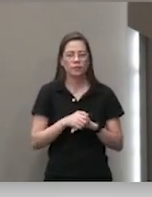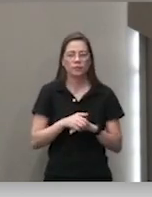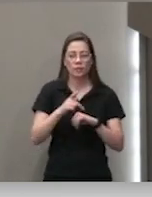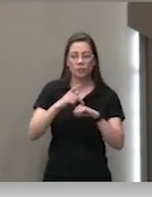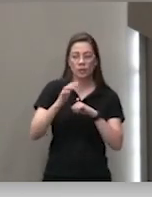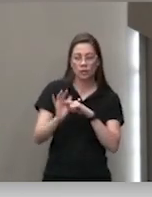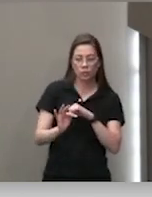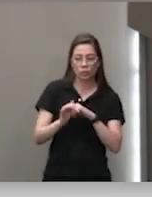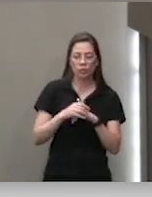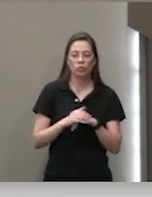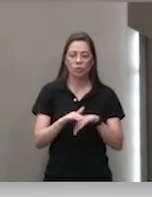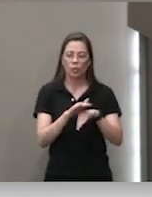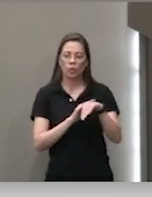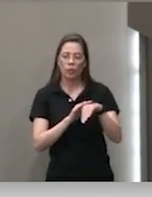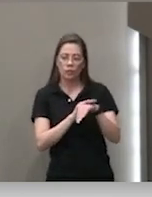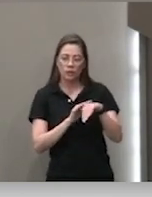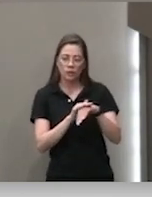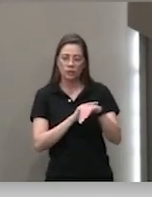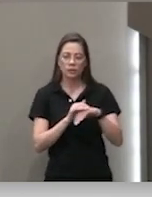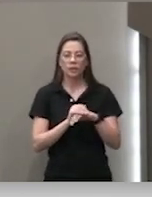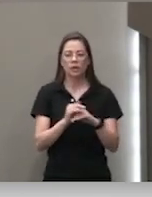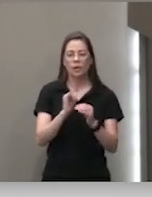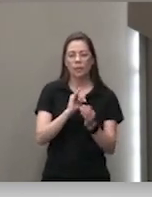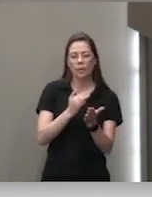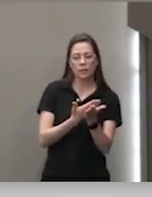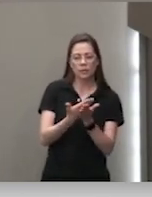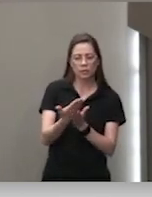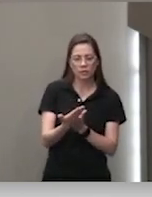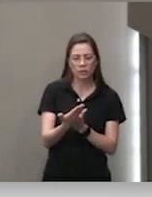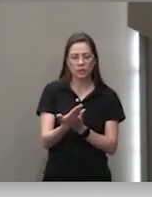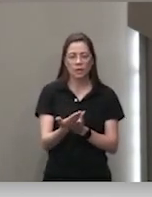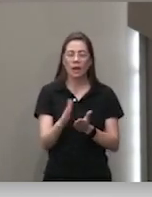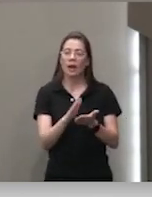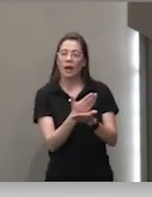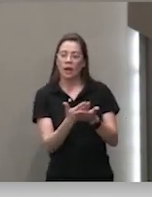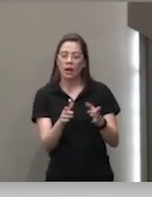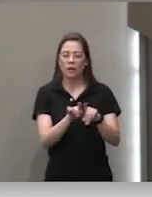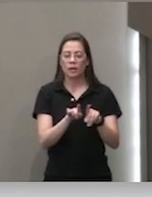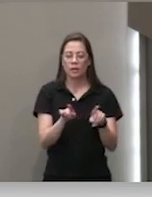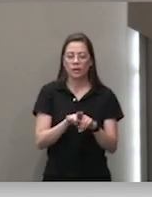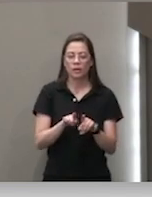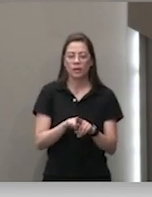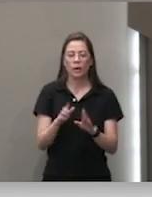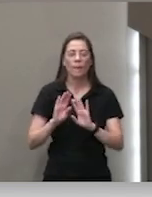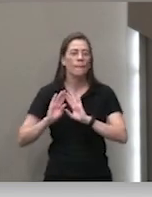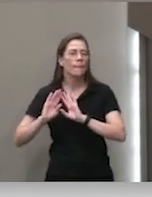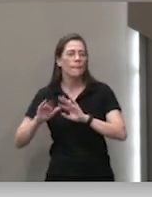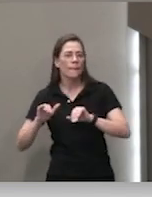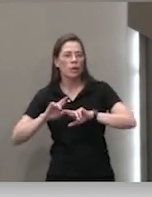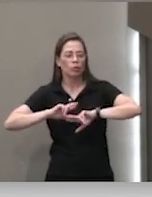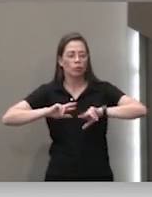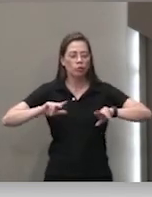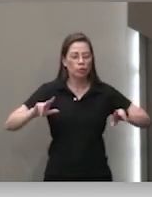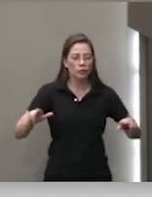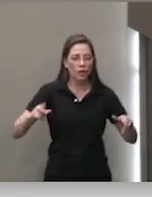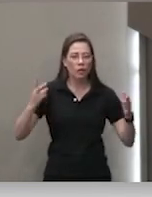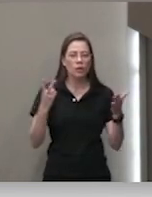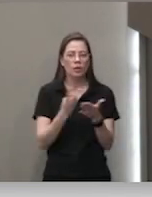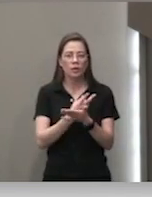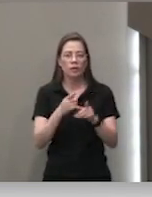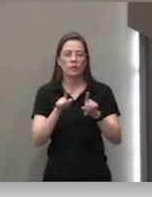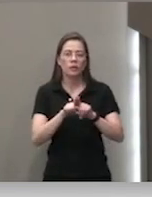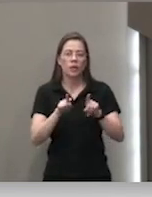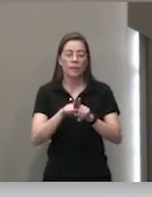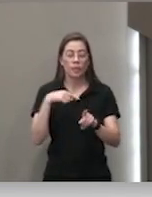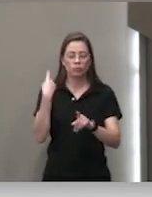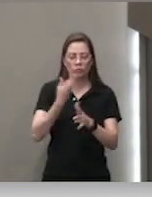Passo Fundo, conversando, iniciativas, muitas vezes, né, nos pediam diversas situações, ainda a